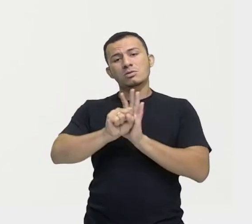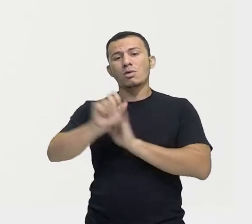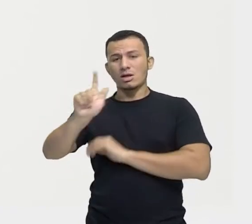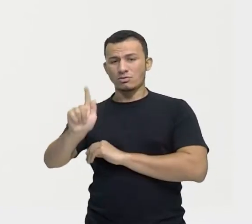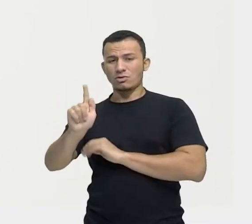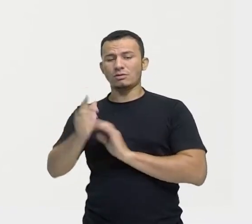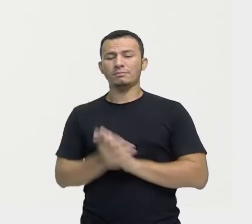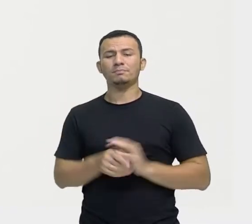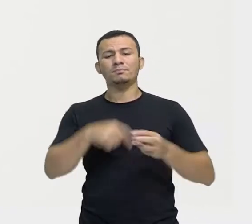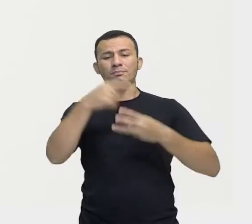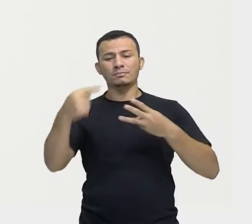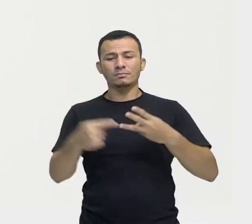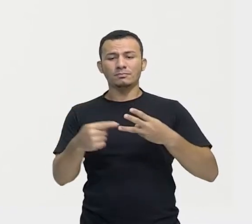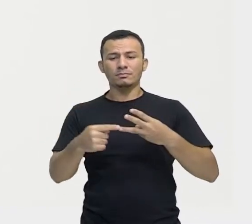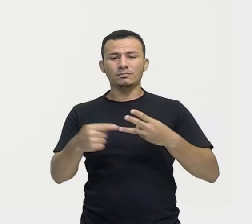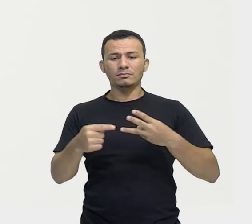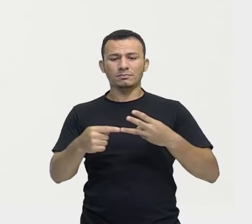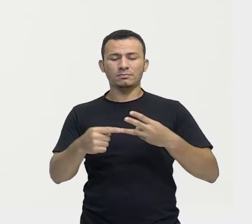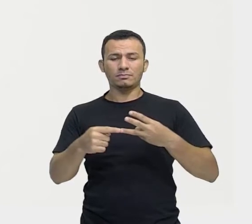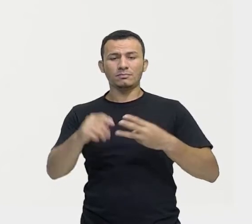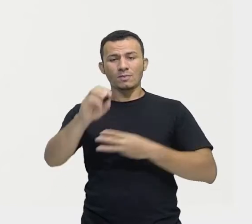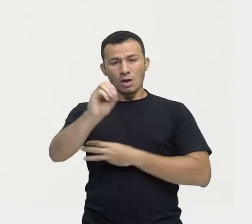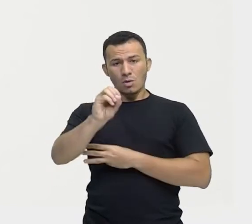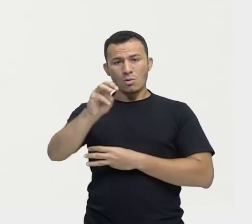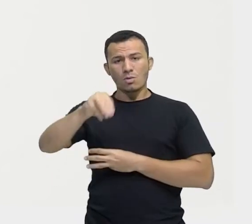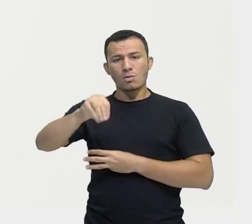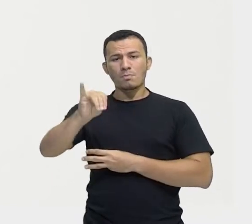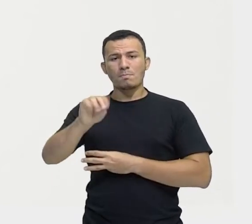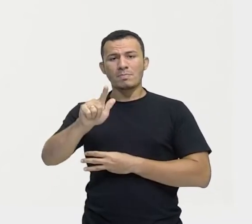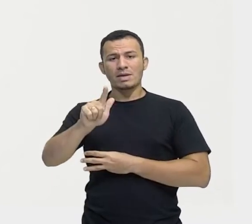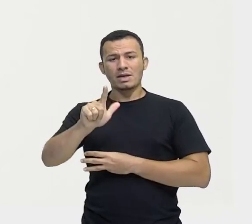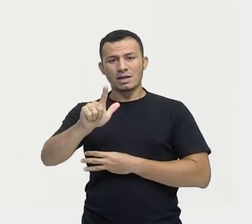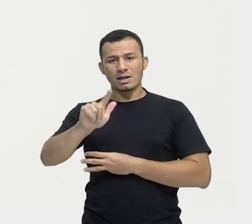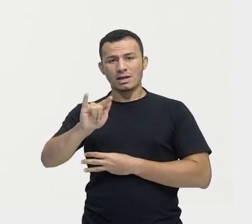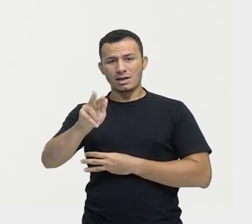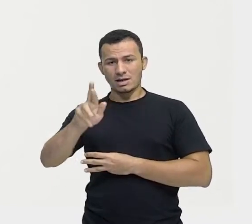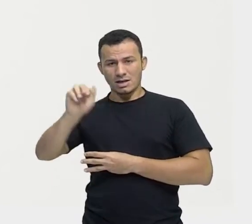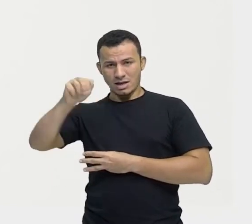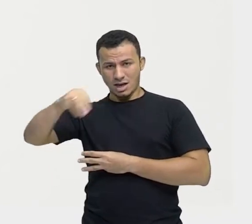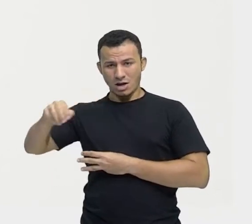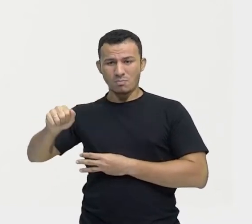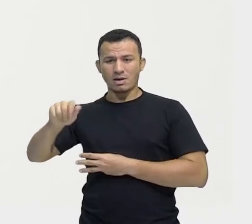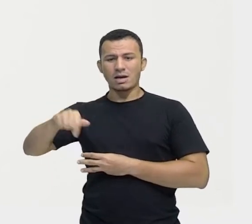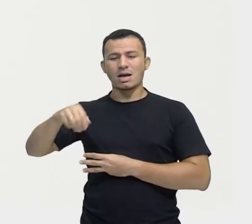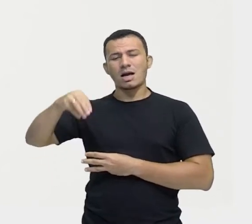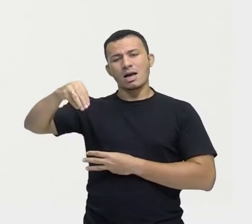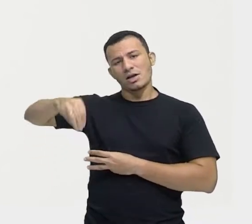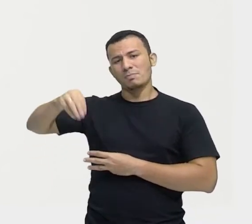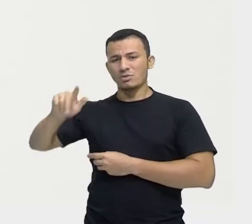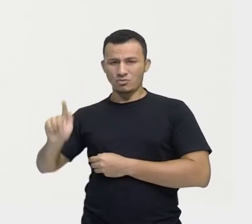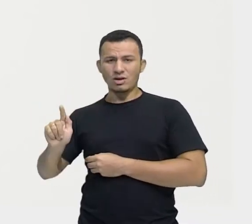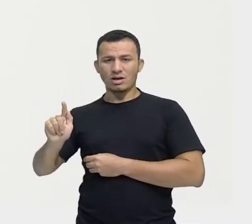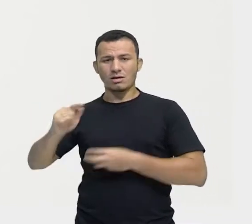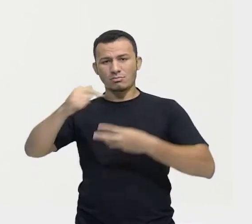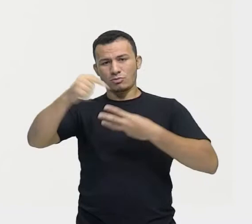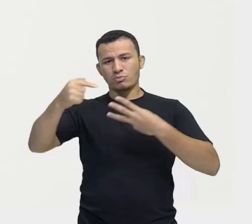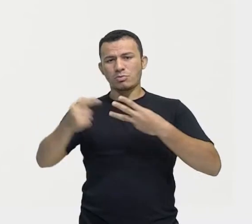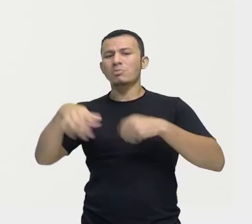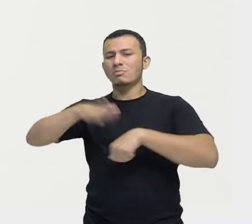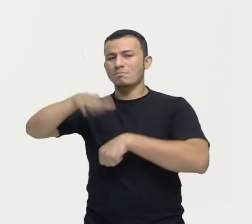O miligrama, cujo símbolo é mg. Essas são as medidas de massas mais